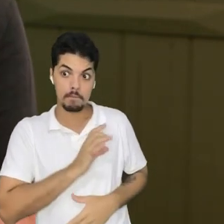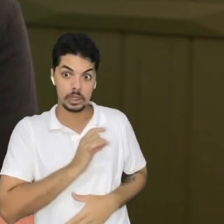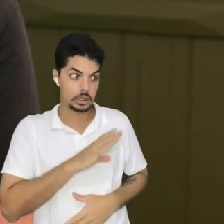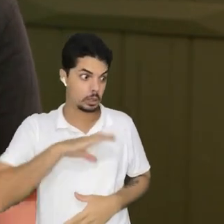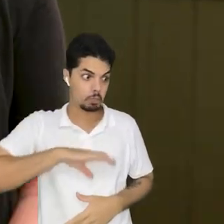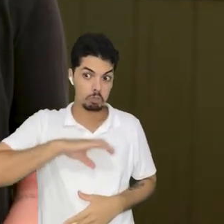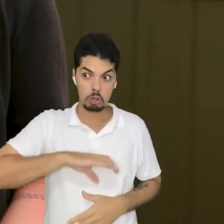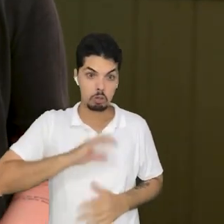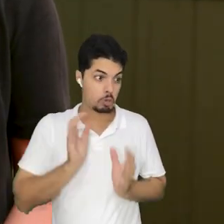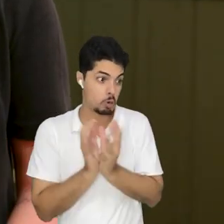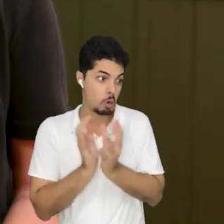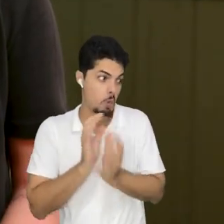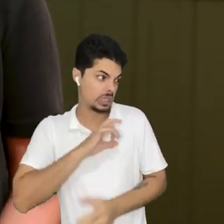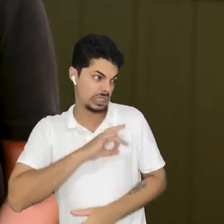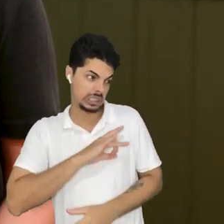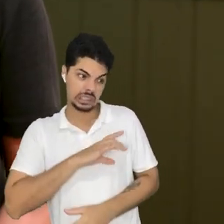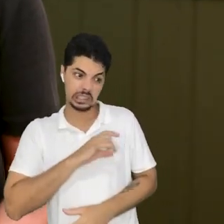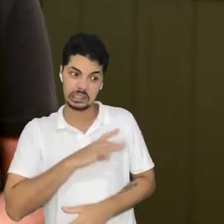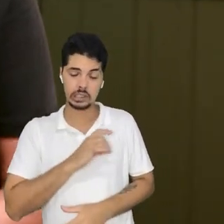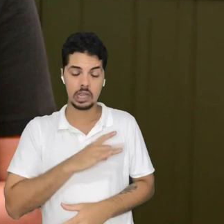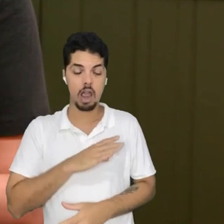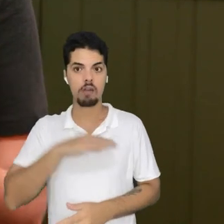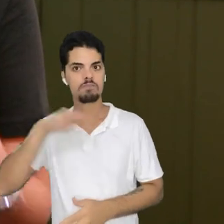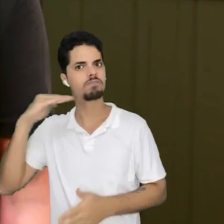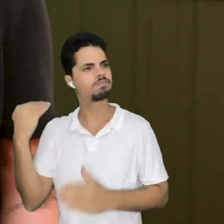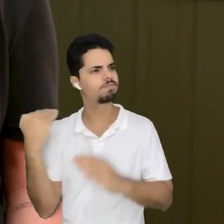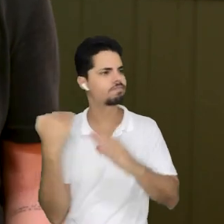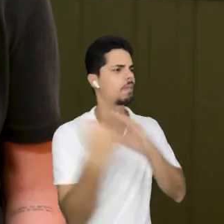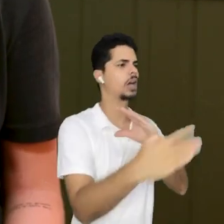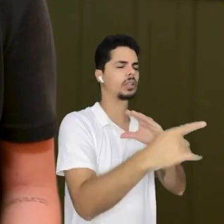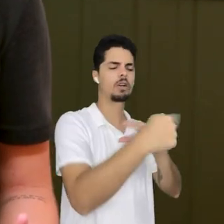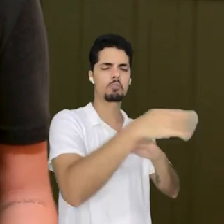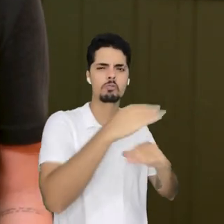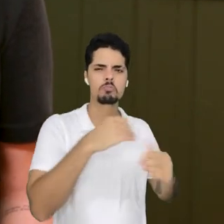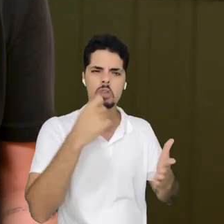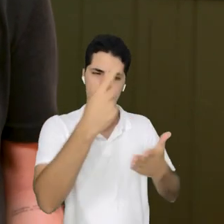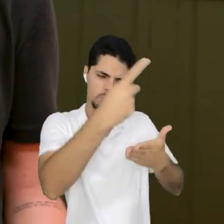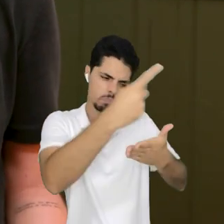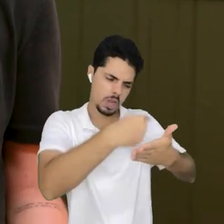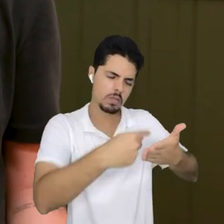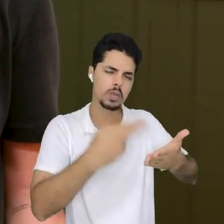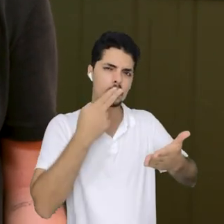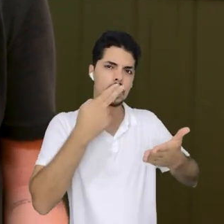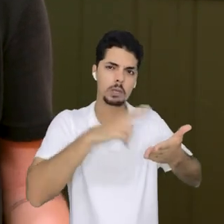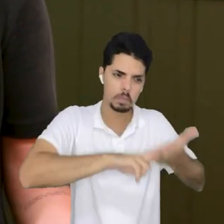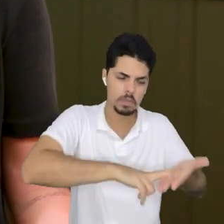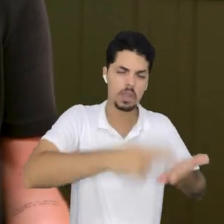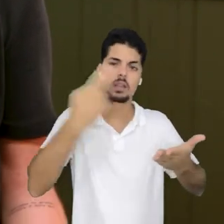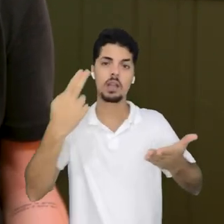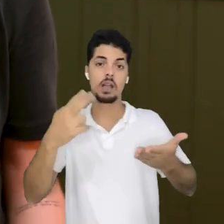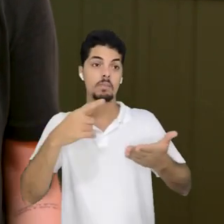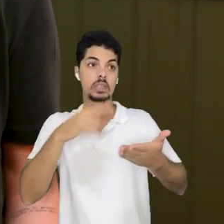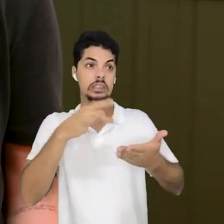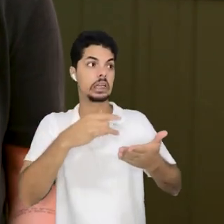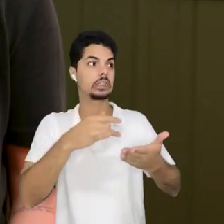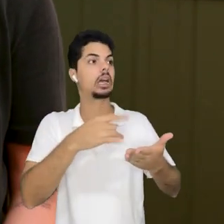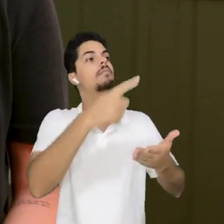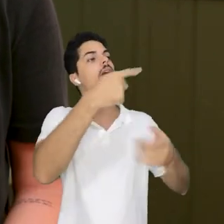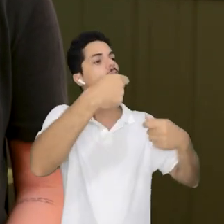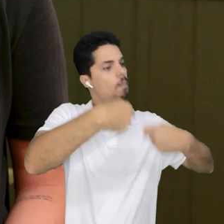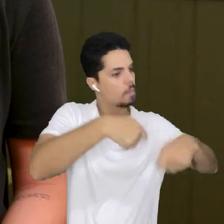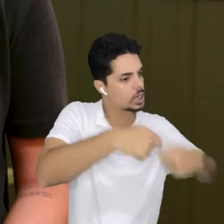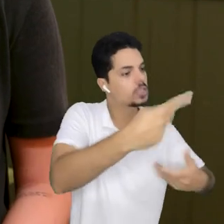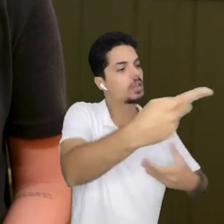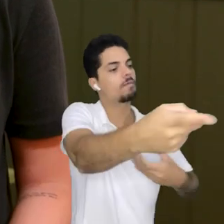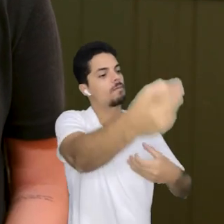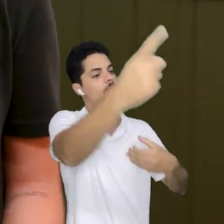possível declaração. É aí então que as cortes portuguesas mandam um ultimato em setembro de 1822 para o Dom Pedro,